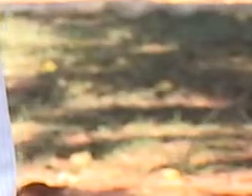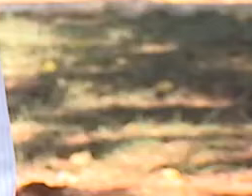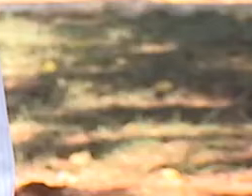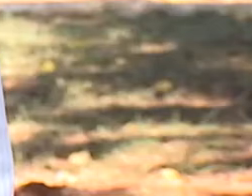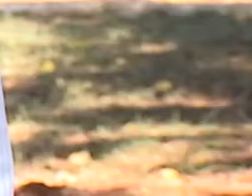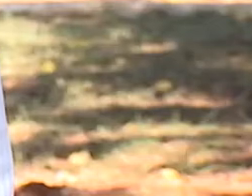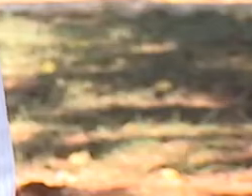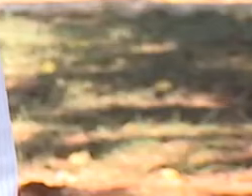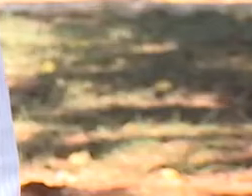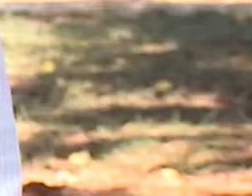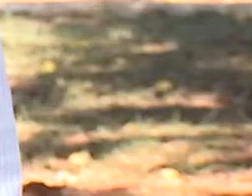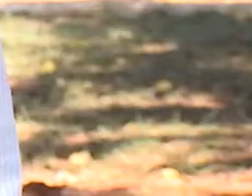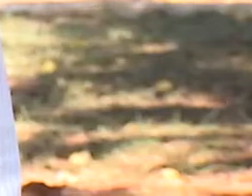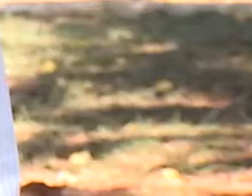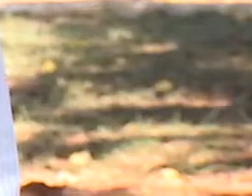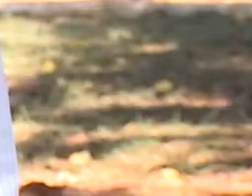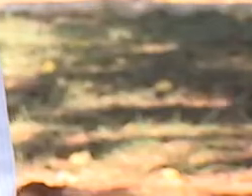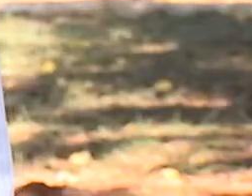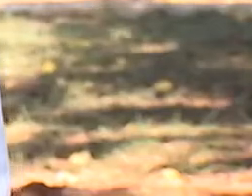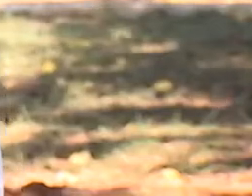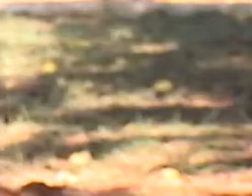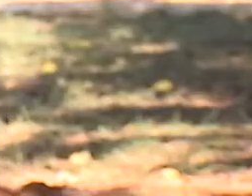então vocês podem acessar